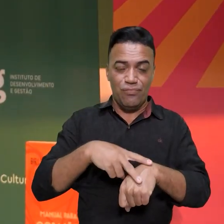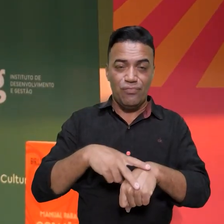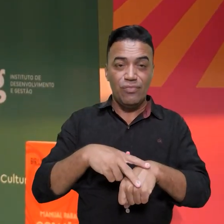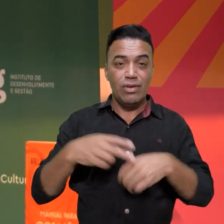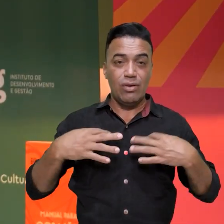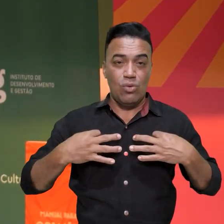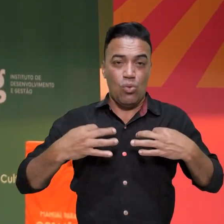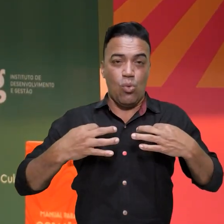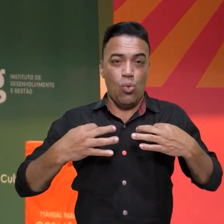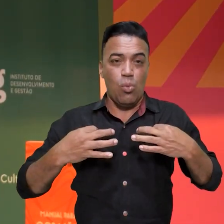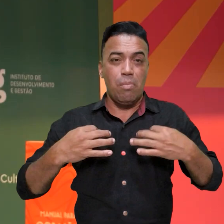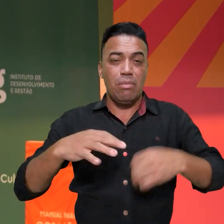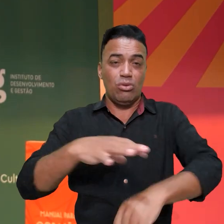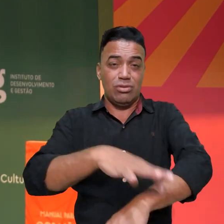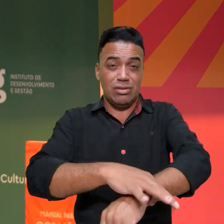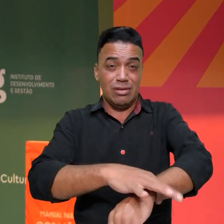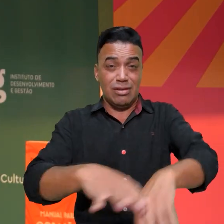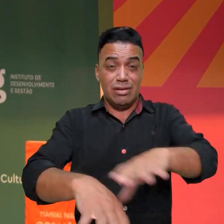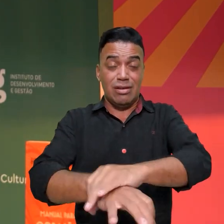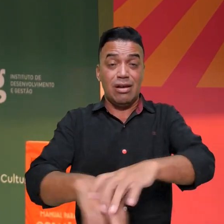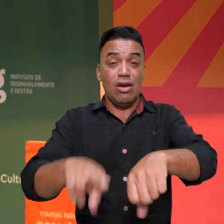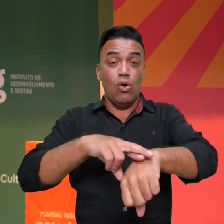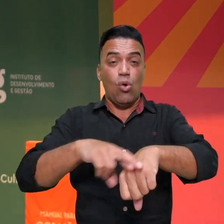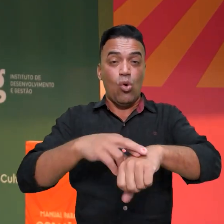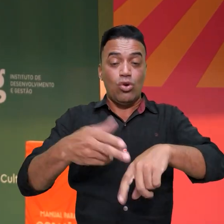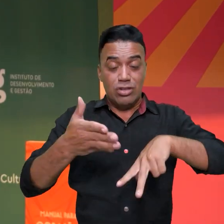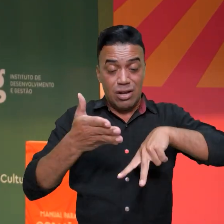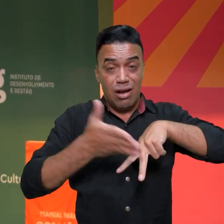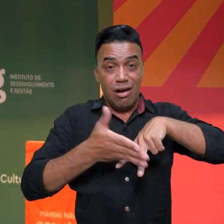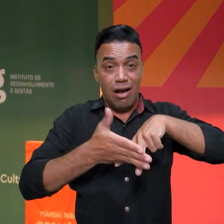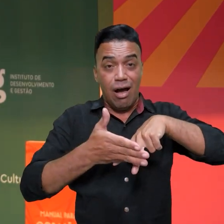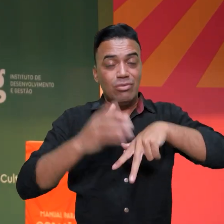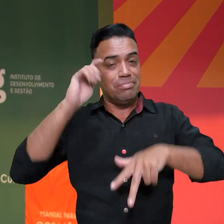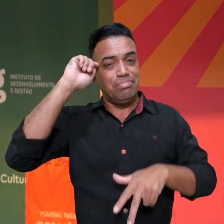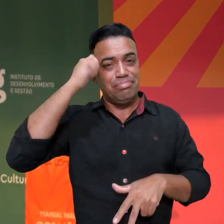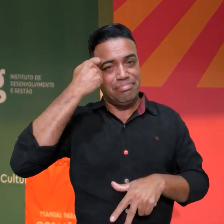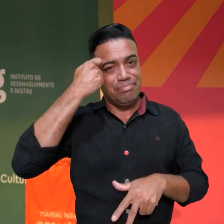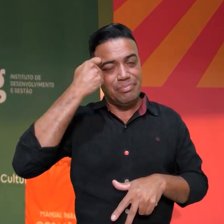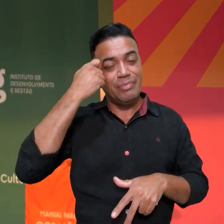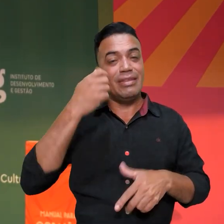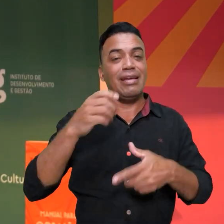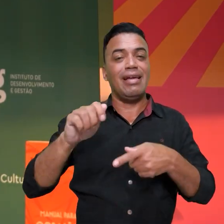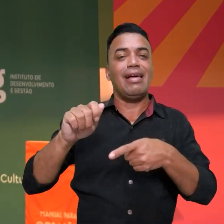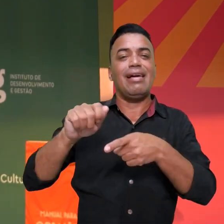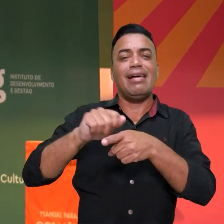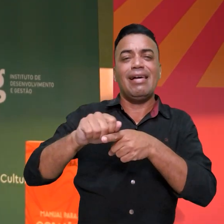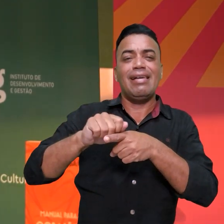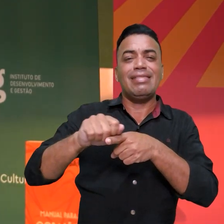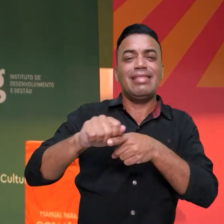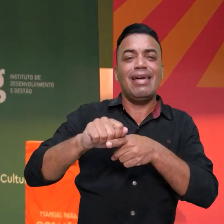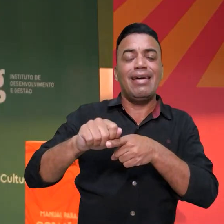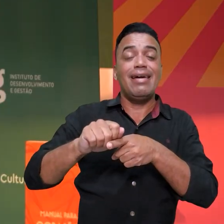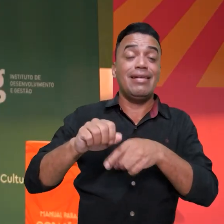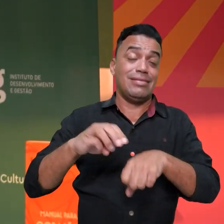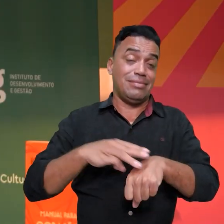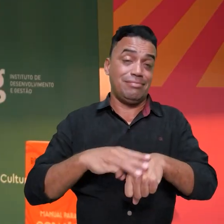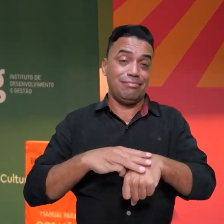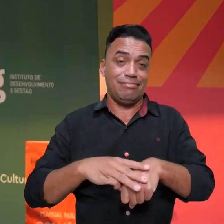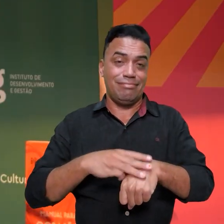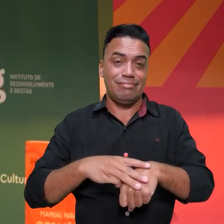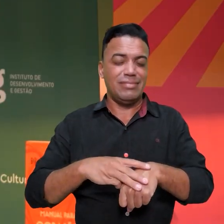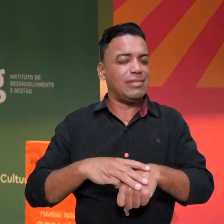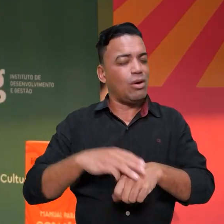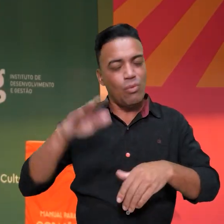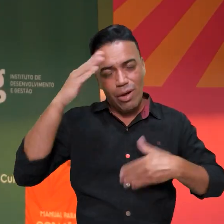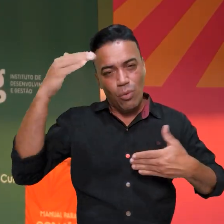estou vestido com uma blusa de manga comprida roxa, uma calça preta e um tênis marrom. E é